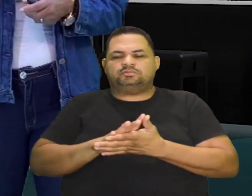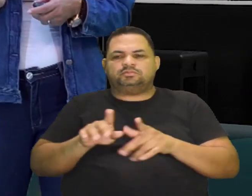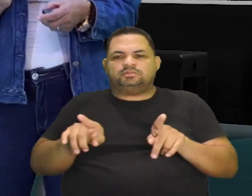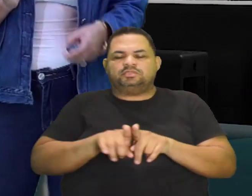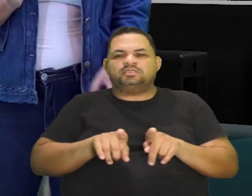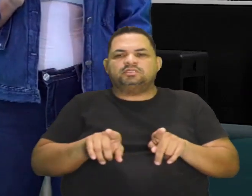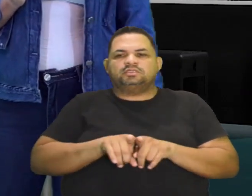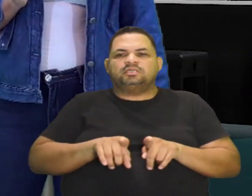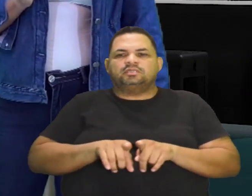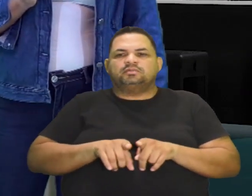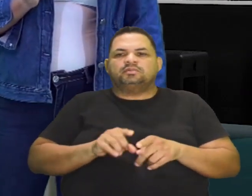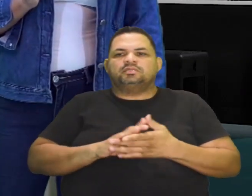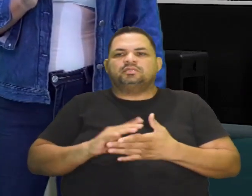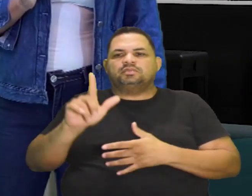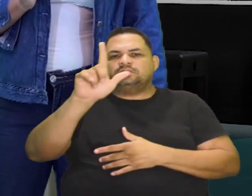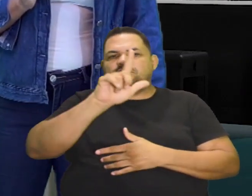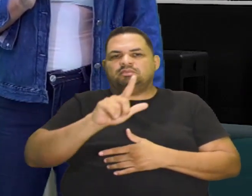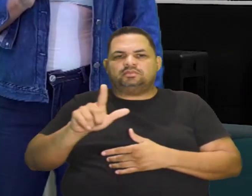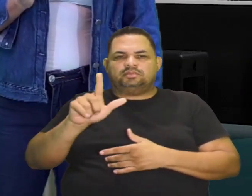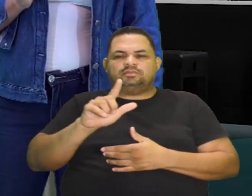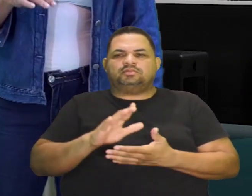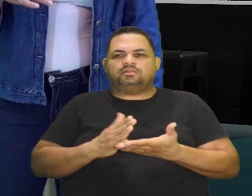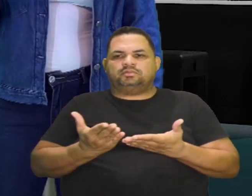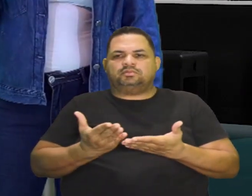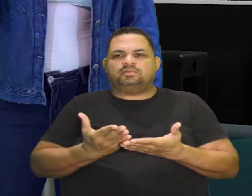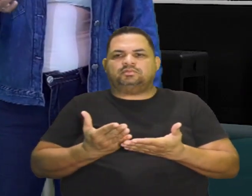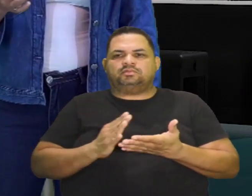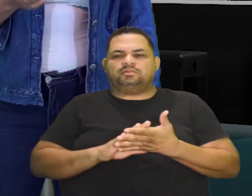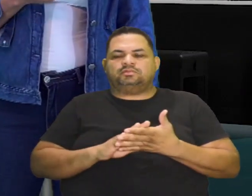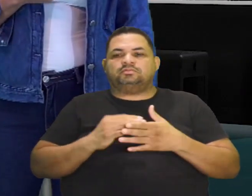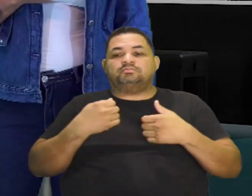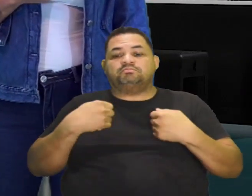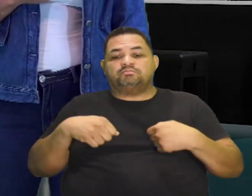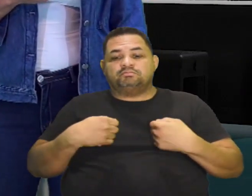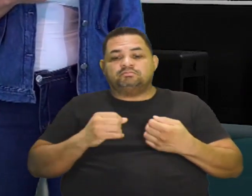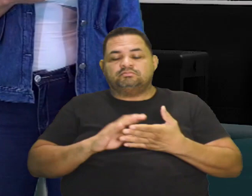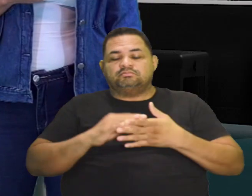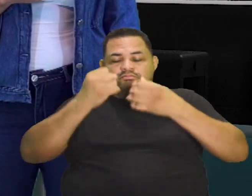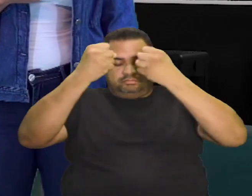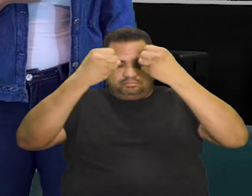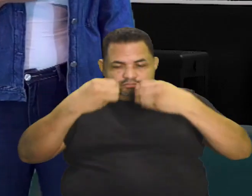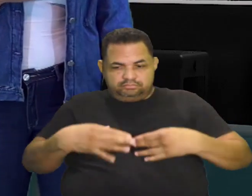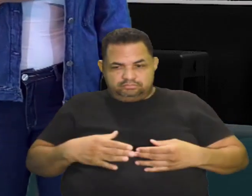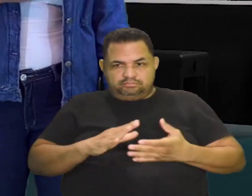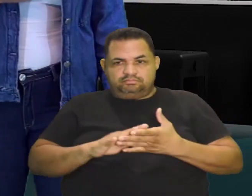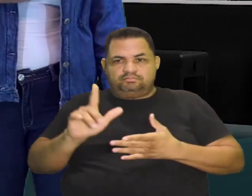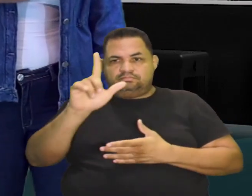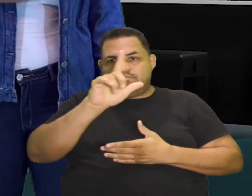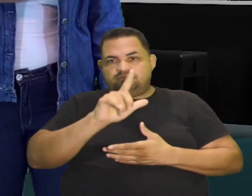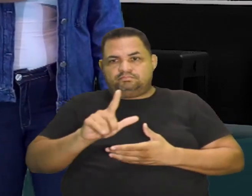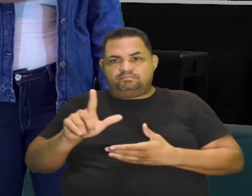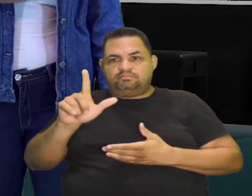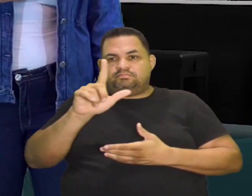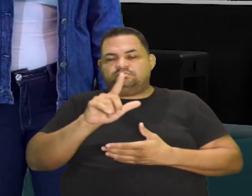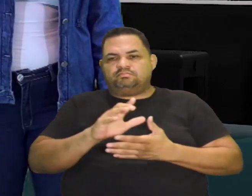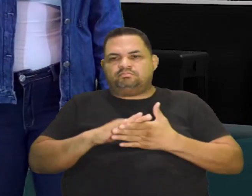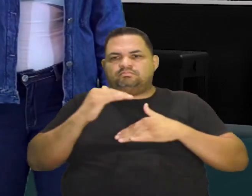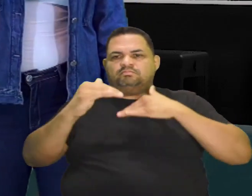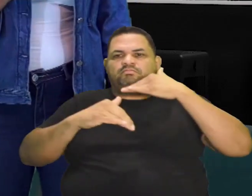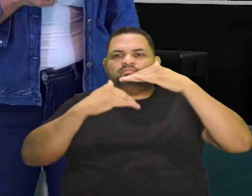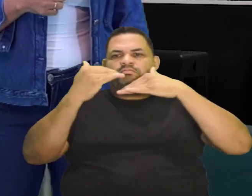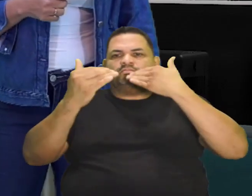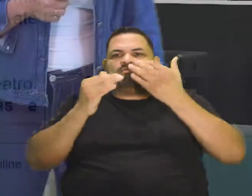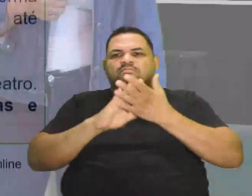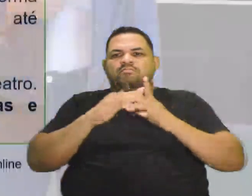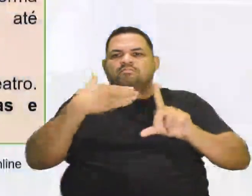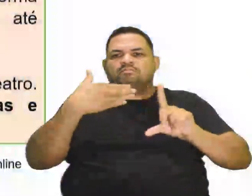Não podemos deixar de falar, então, também do desenvolvimento da literatura. Então, vamos para a